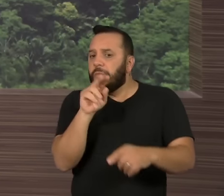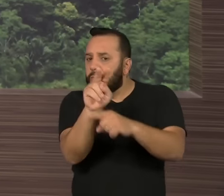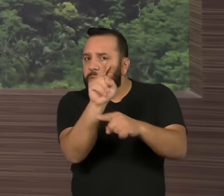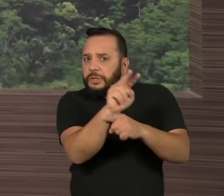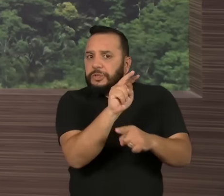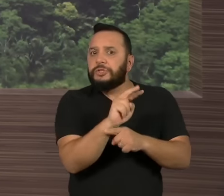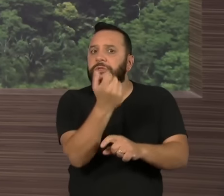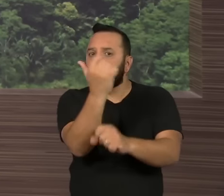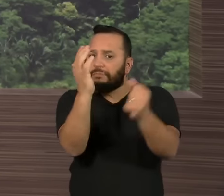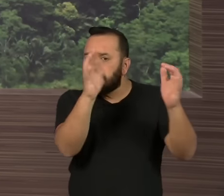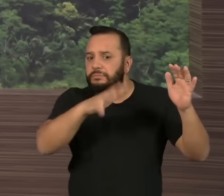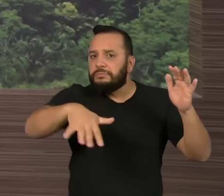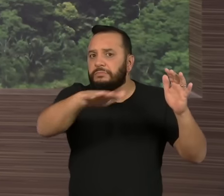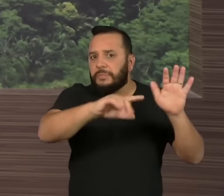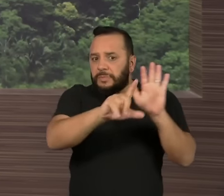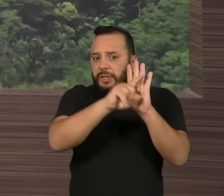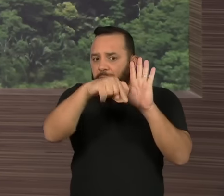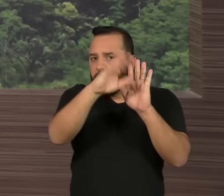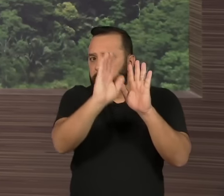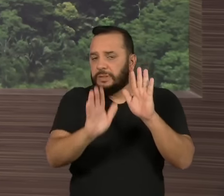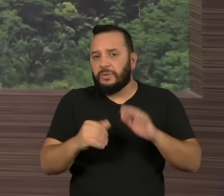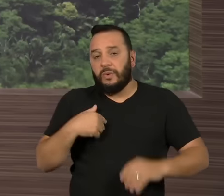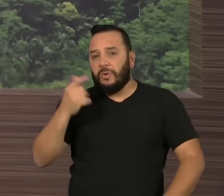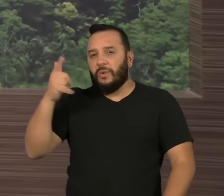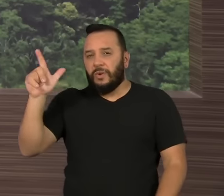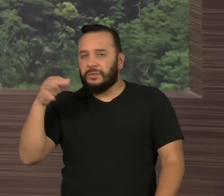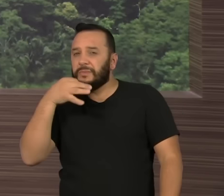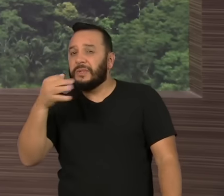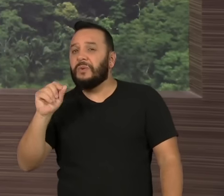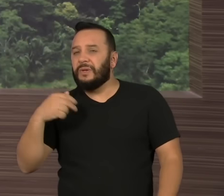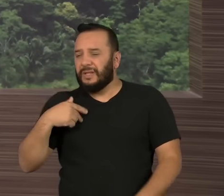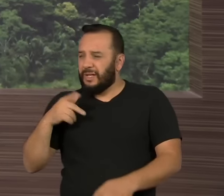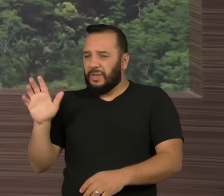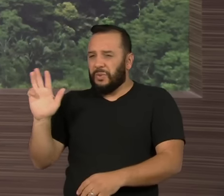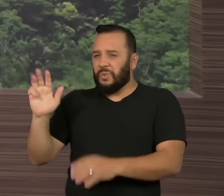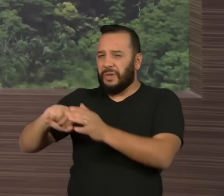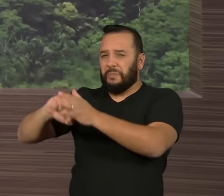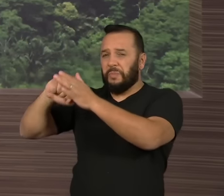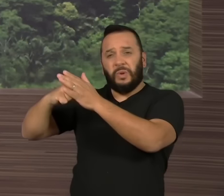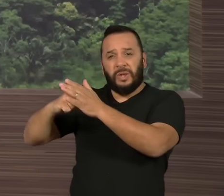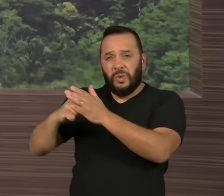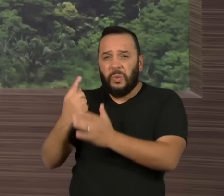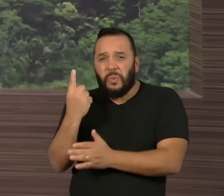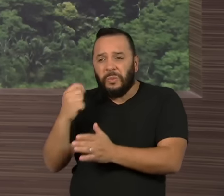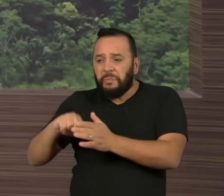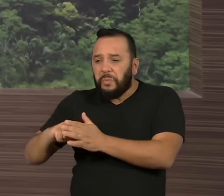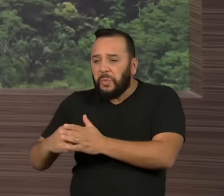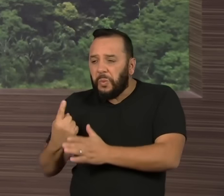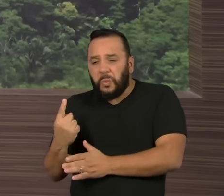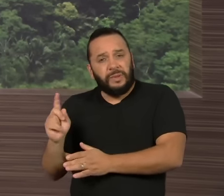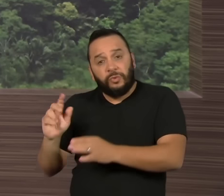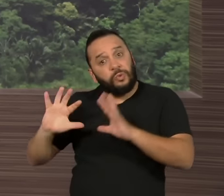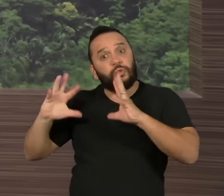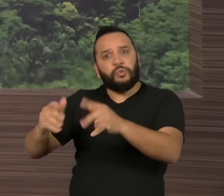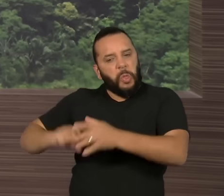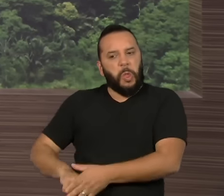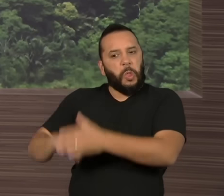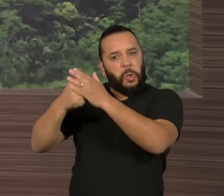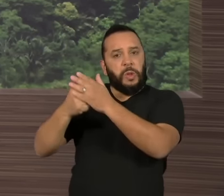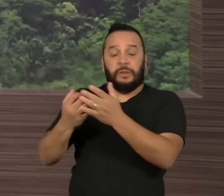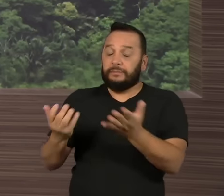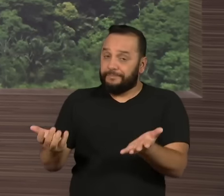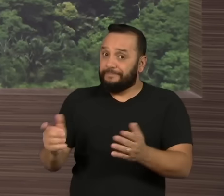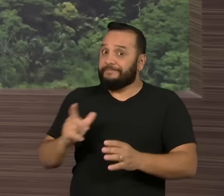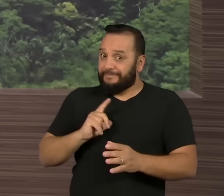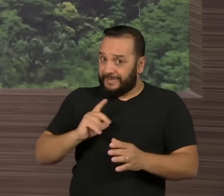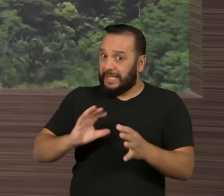proteção socioambiental no país. Outros acham que o veto deveria ser total. A licença ambiental especial é